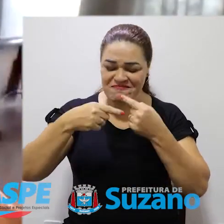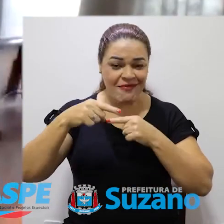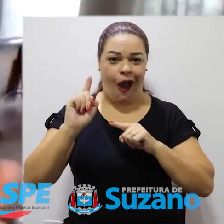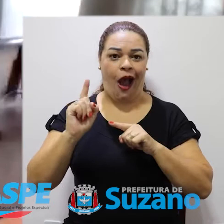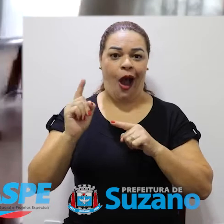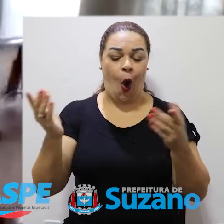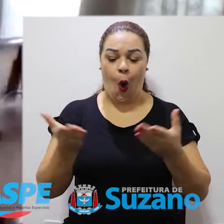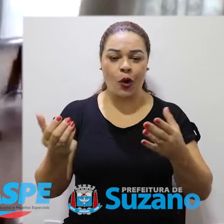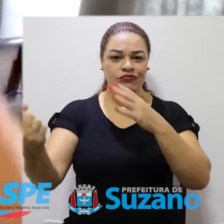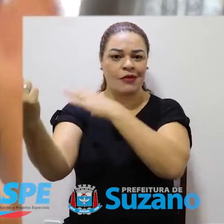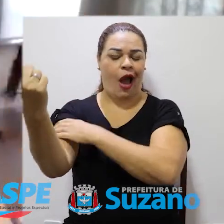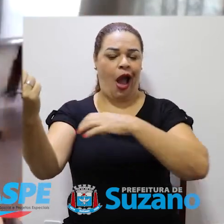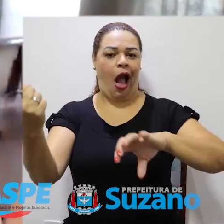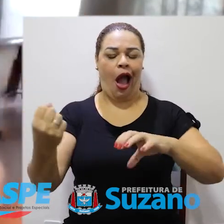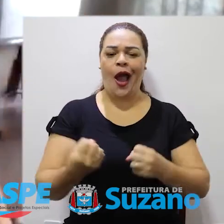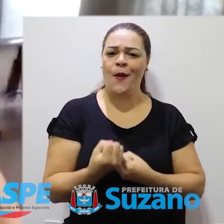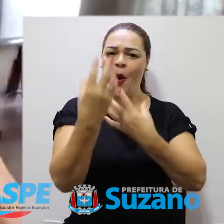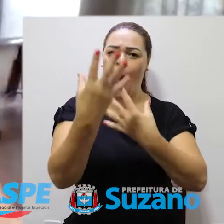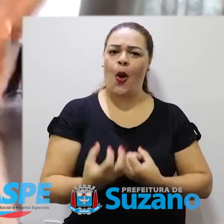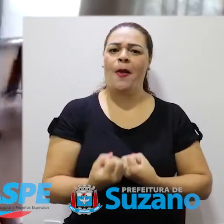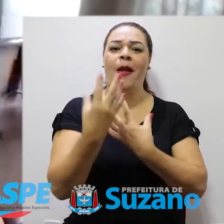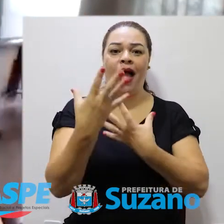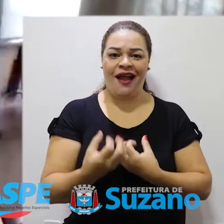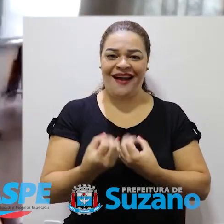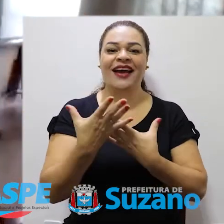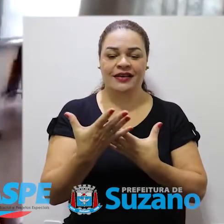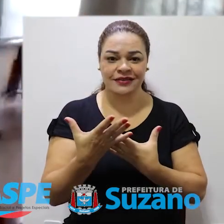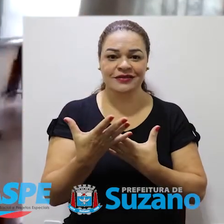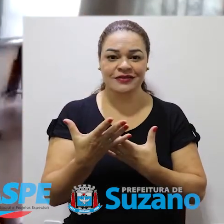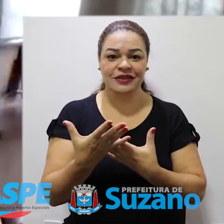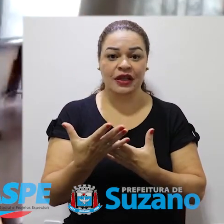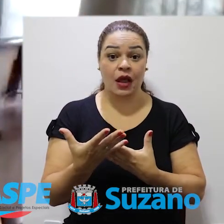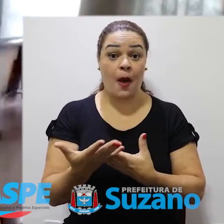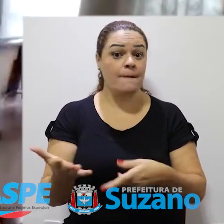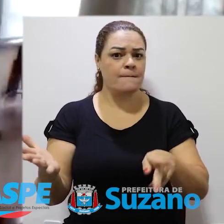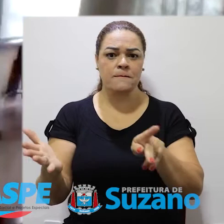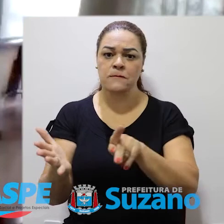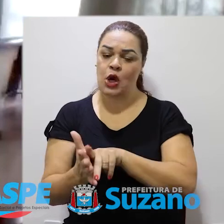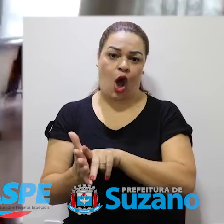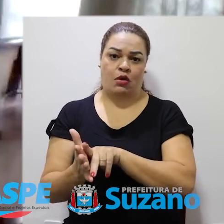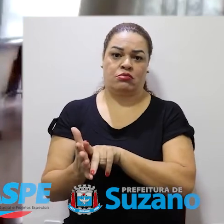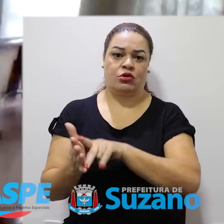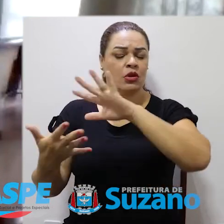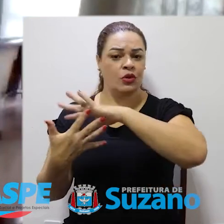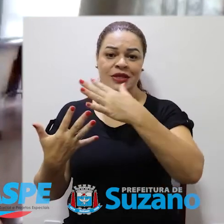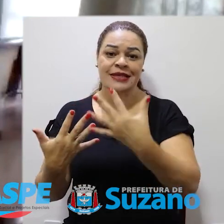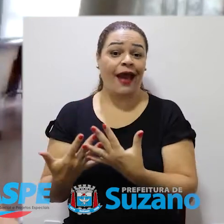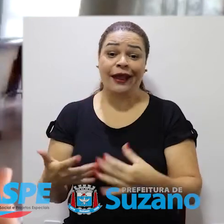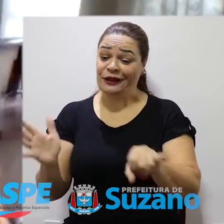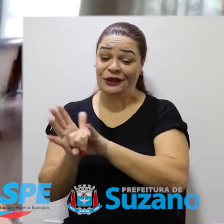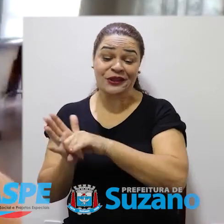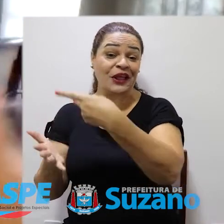criança que faz poesias, e que trabalha tudo isso dentro da língua de sinais, né? Porque é a língua que deu para